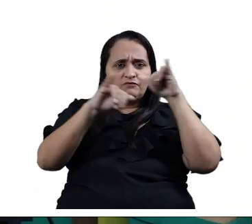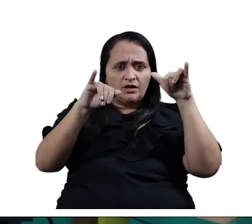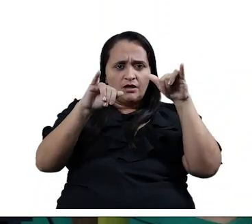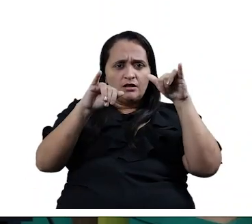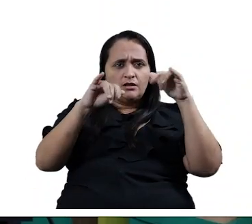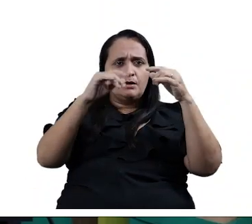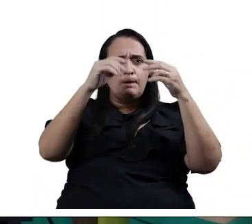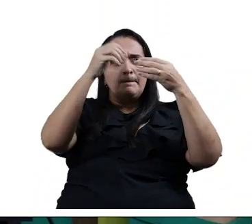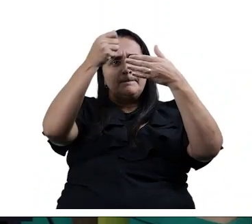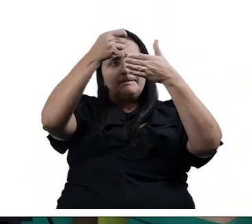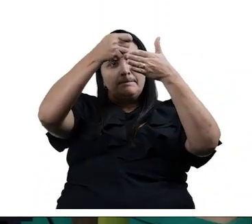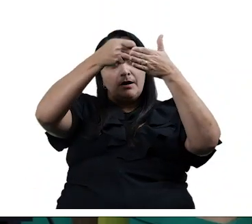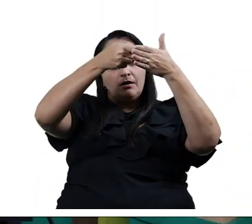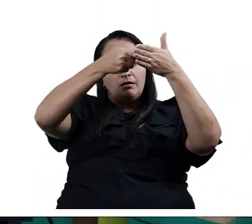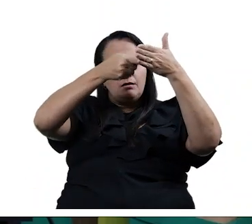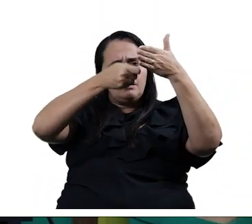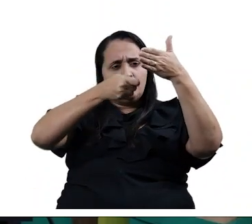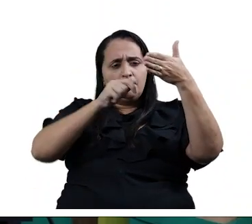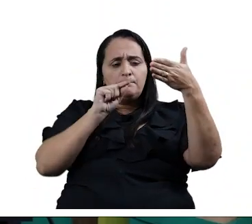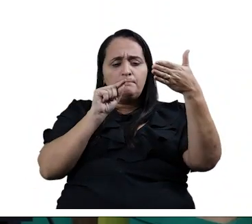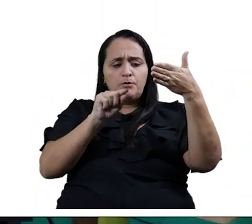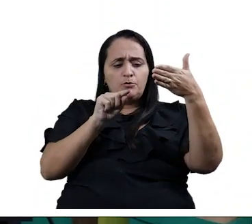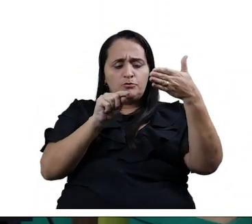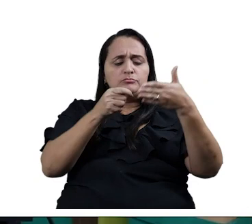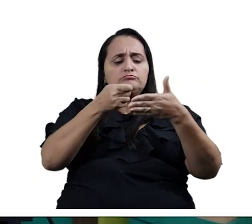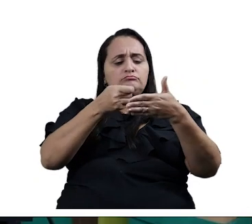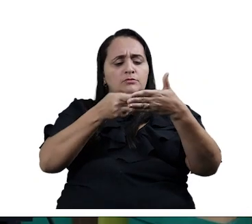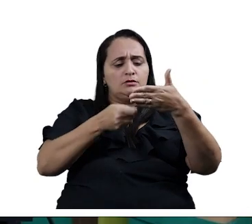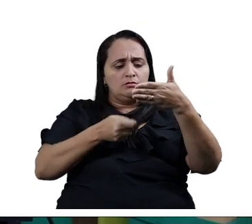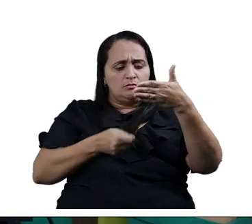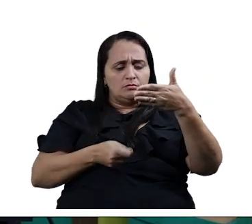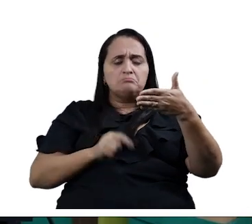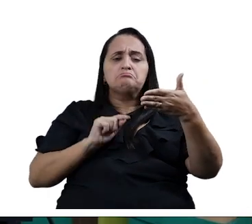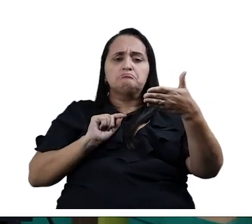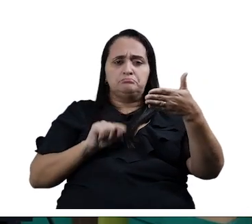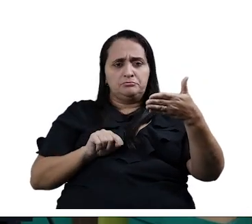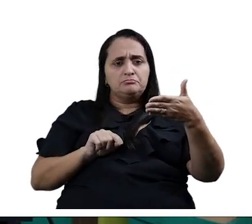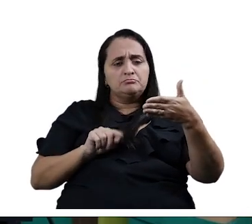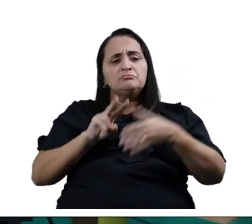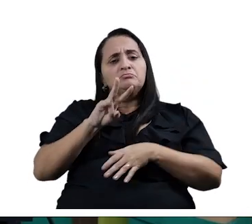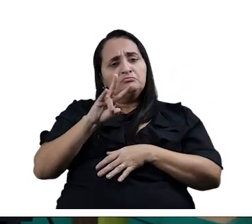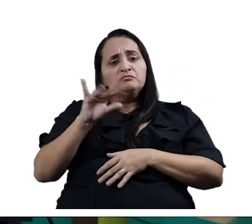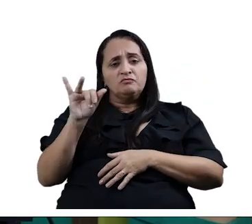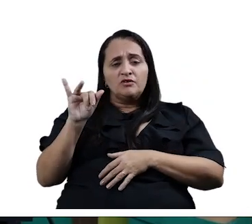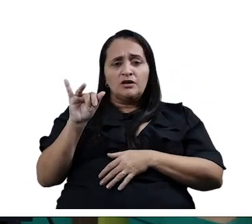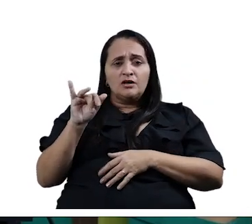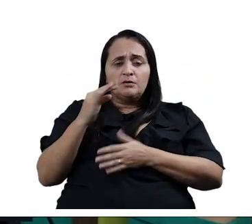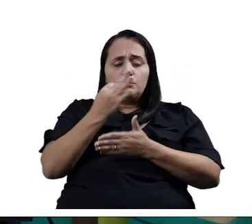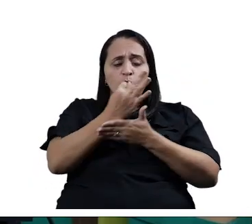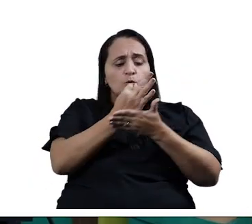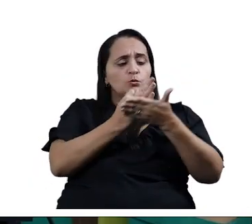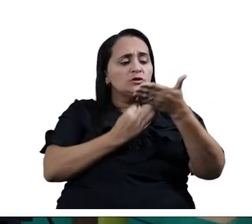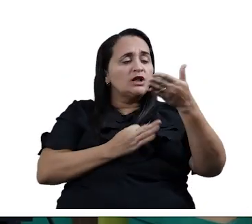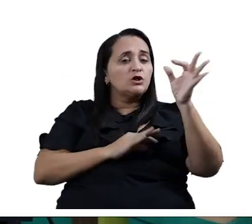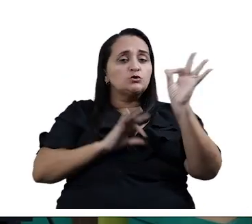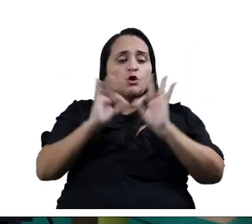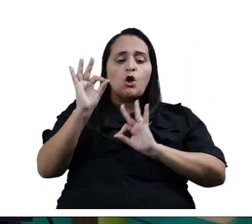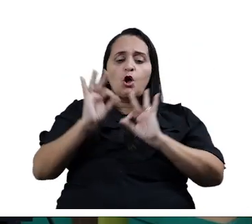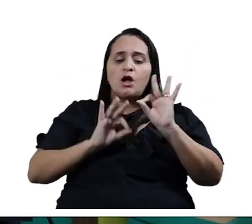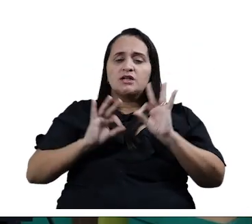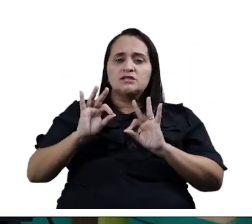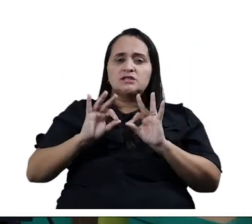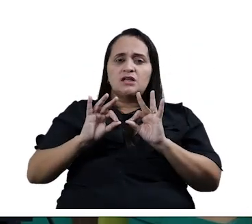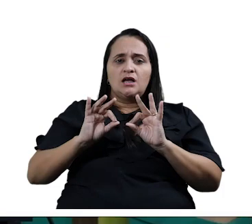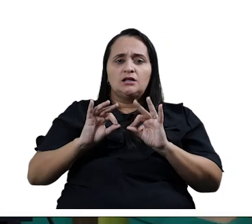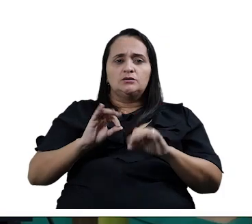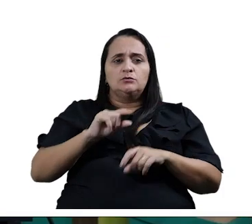notícia, vai preencher todo o espaço do caderno, do papel, e o texto vai estar organizado